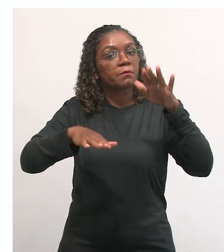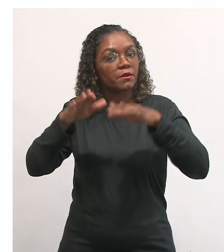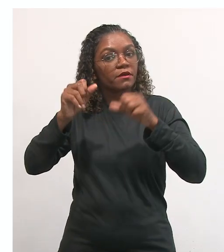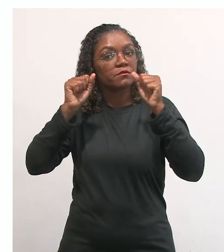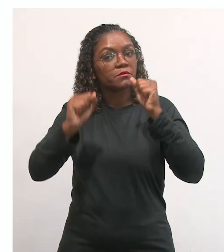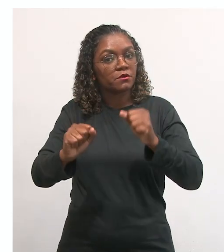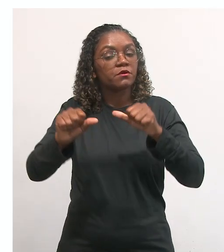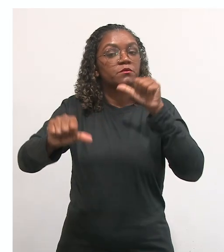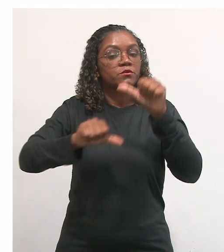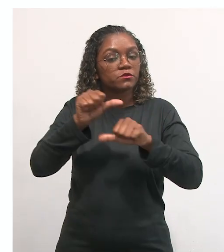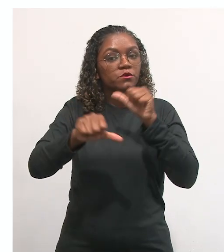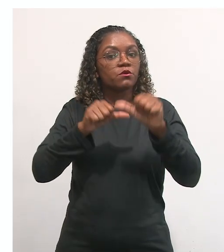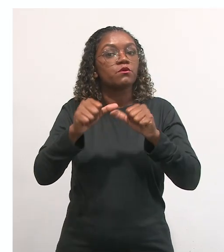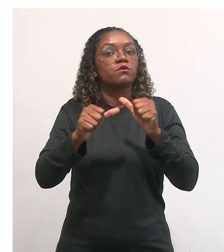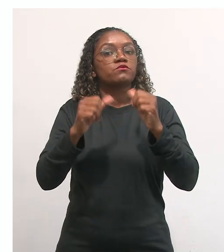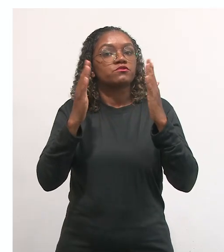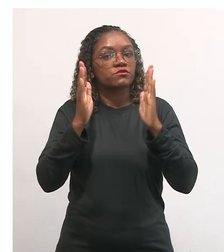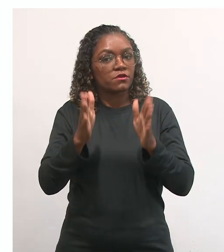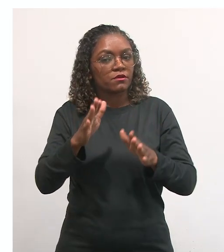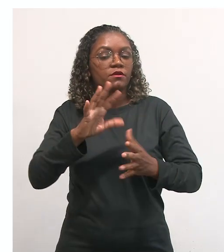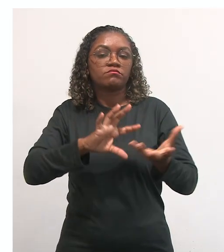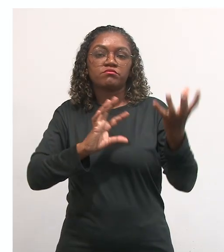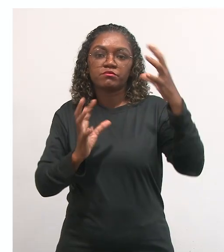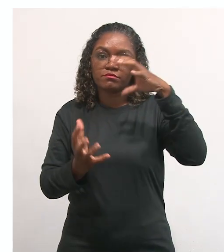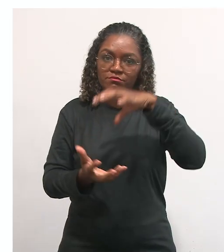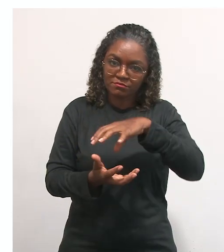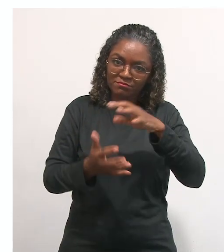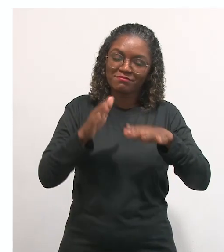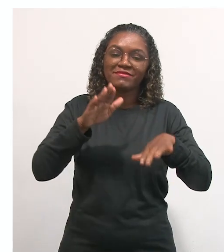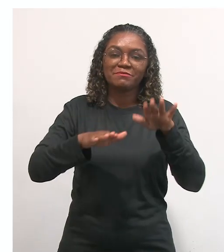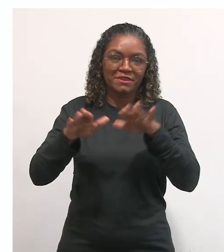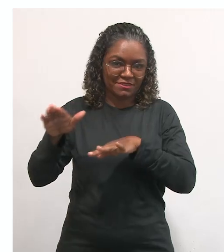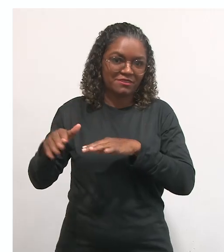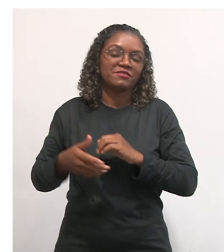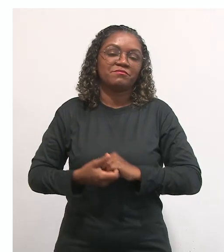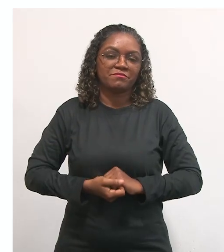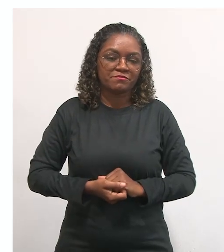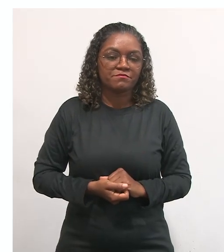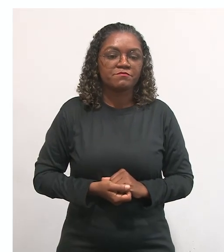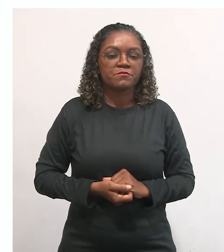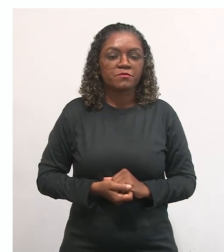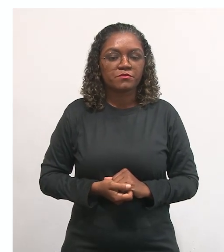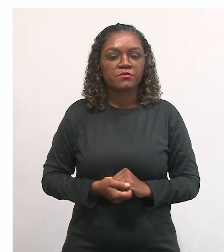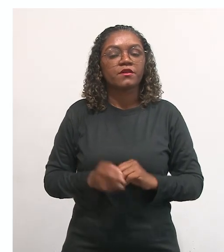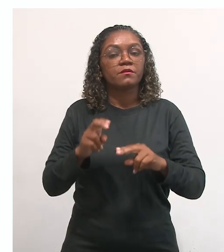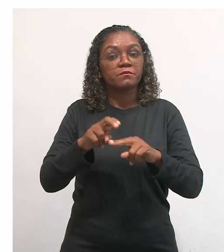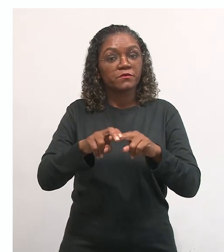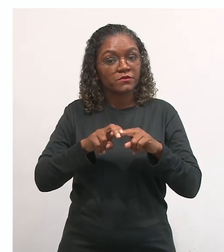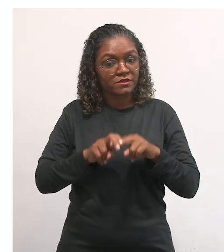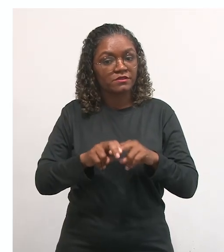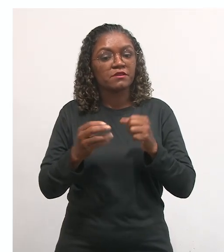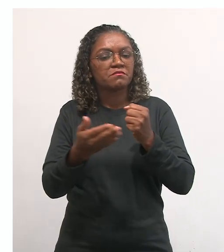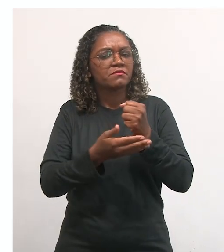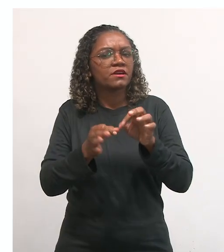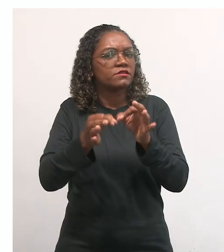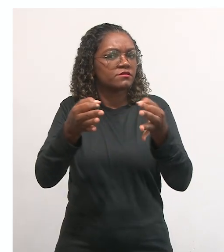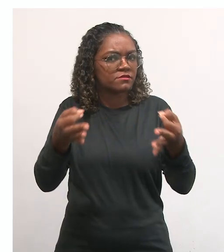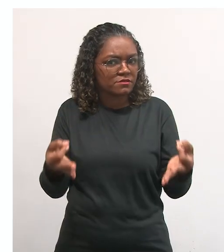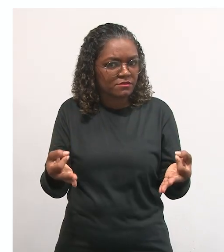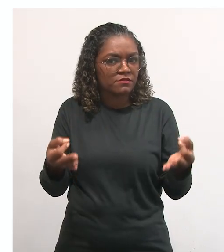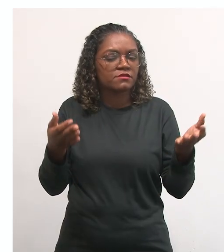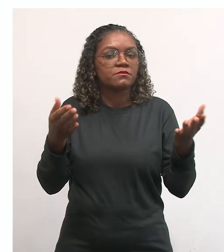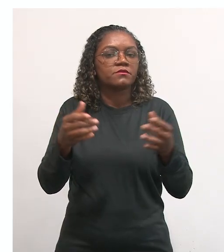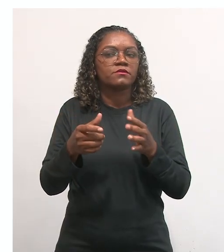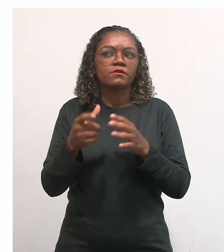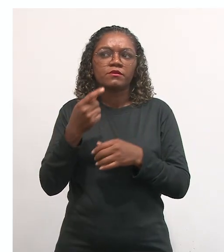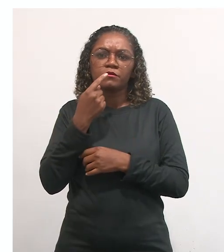alterado né porque acontecem algumas modificações aí de tempo em tempo então basicamente nós